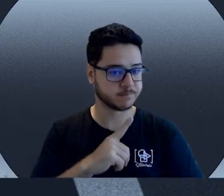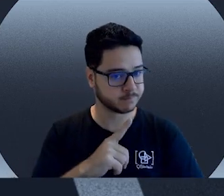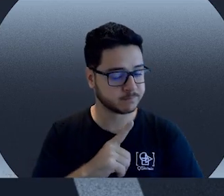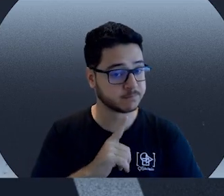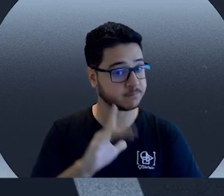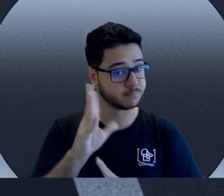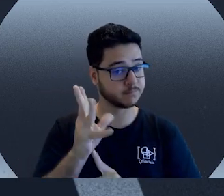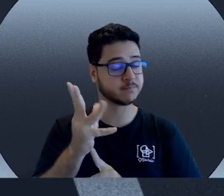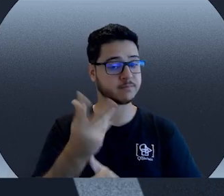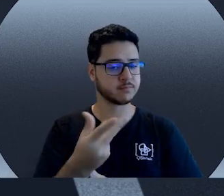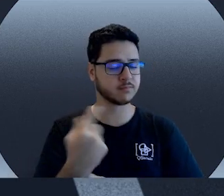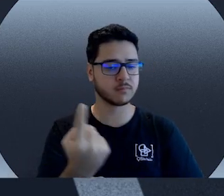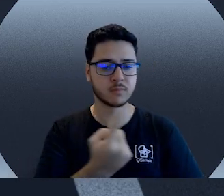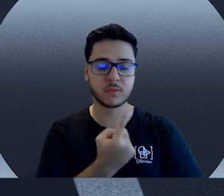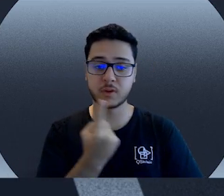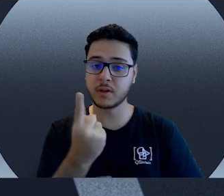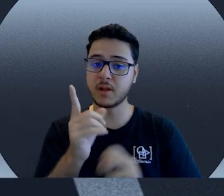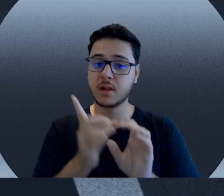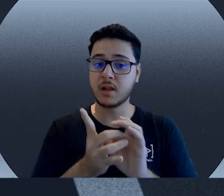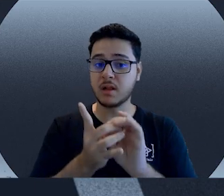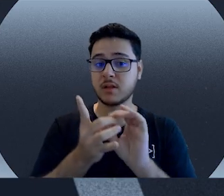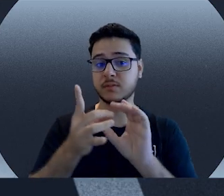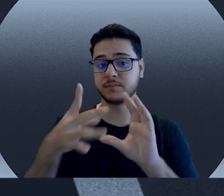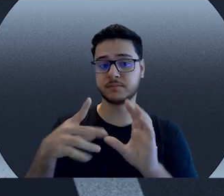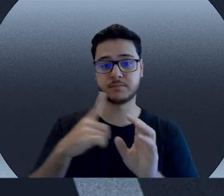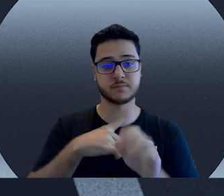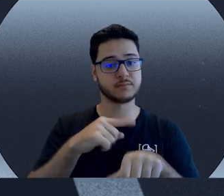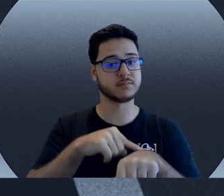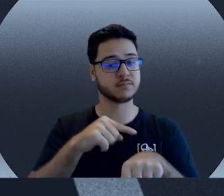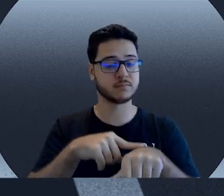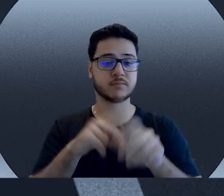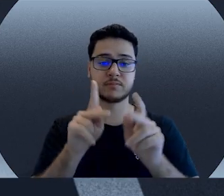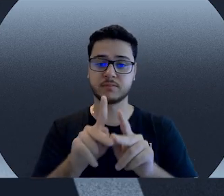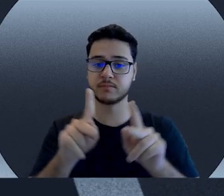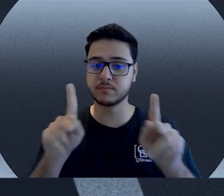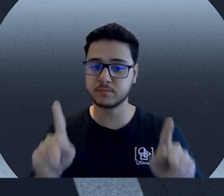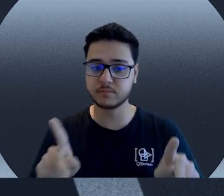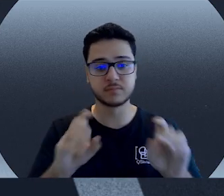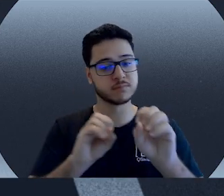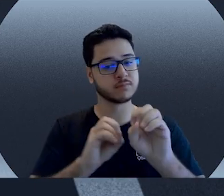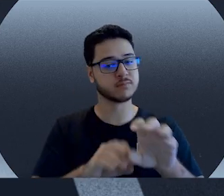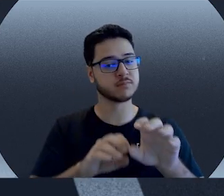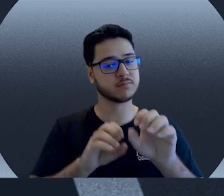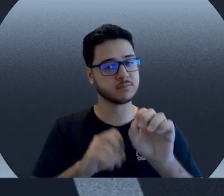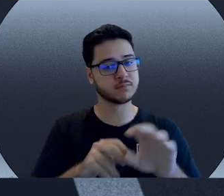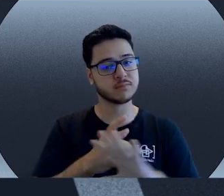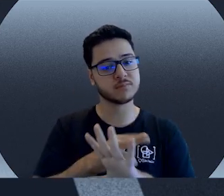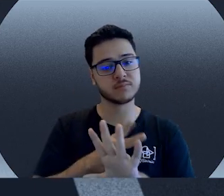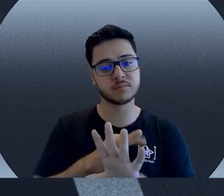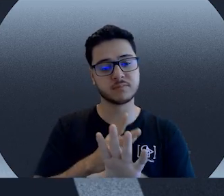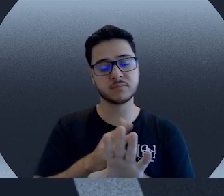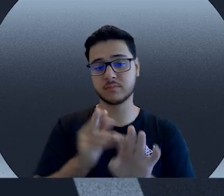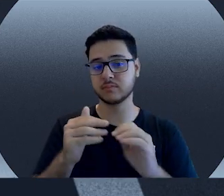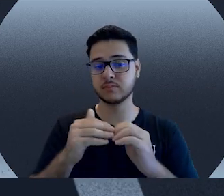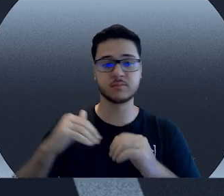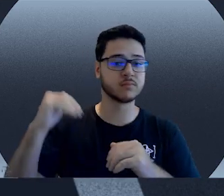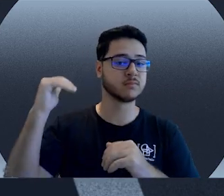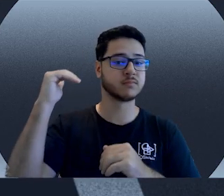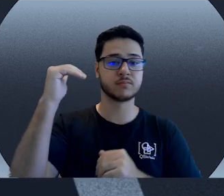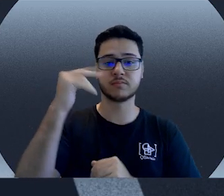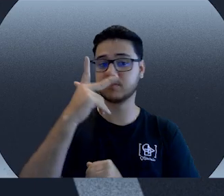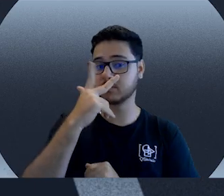tem uma abertura quanto educador ou quanto professor, um leque infinito e muito maior